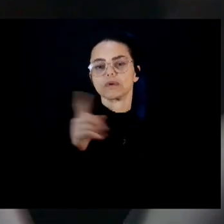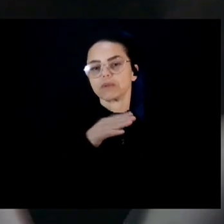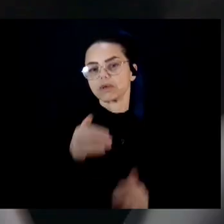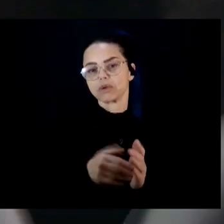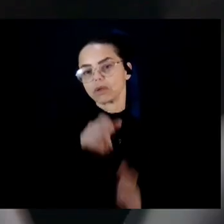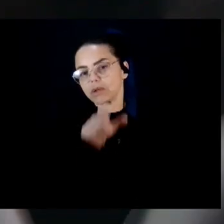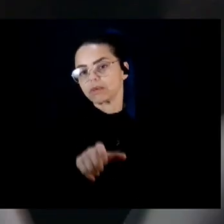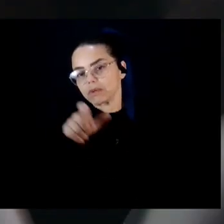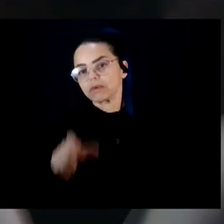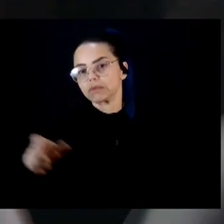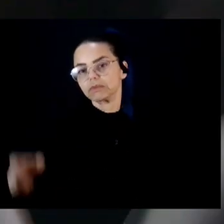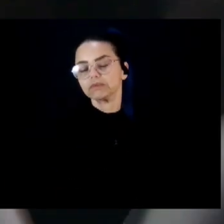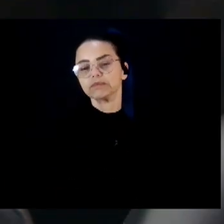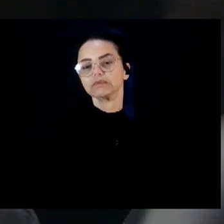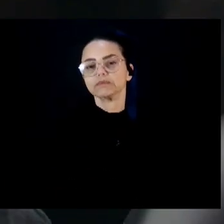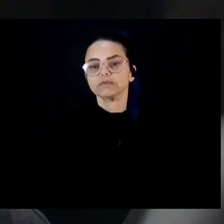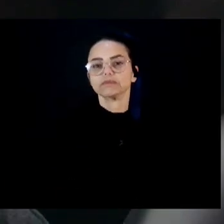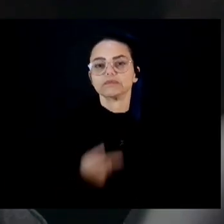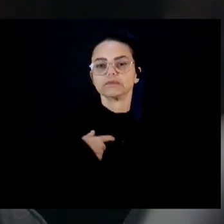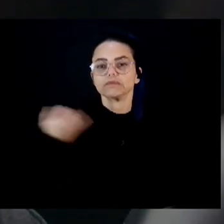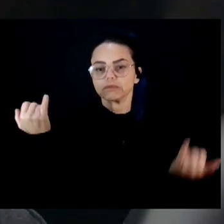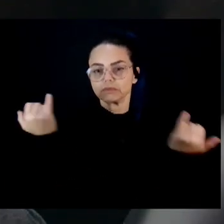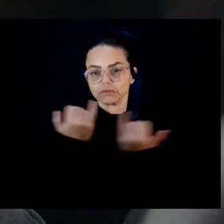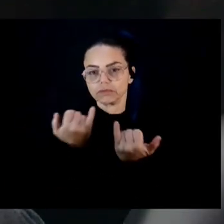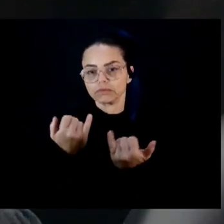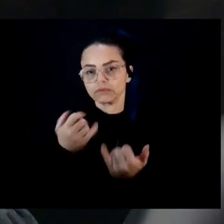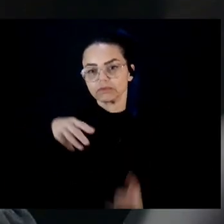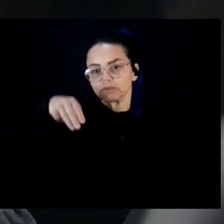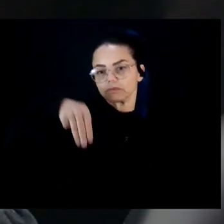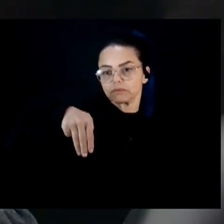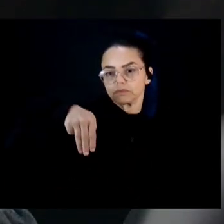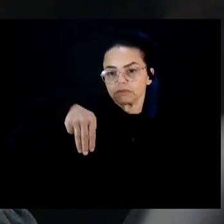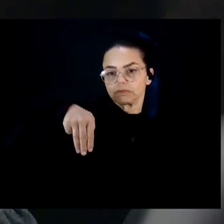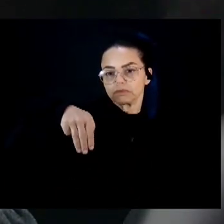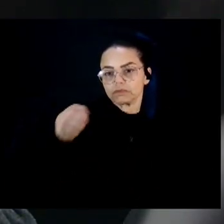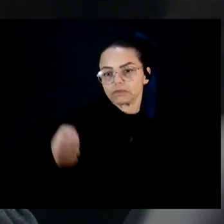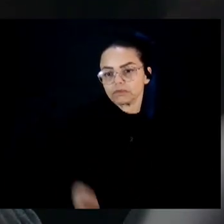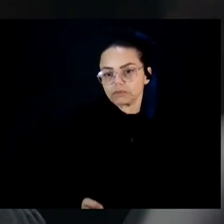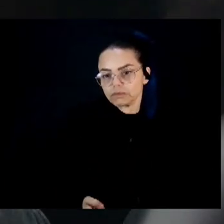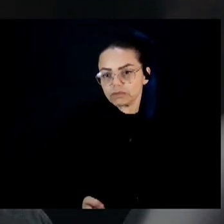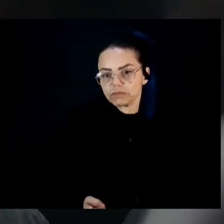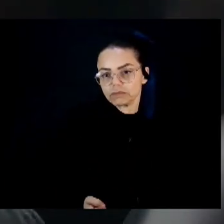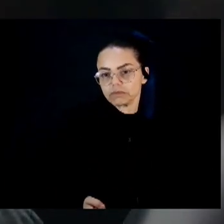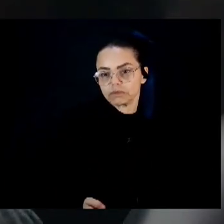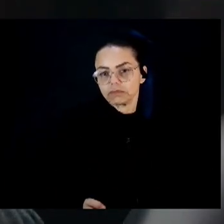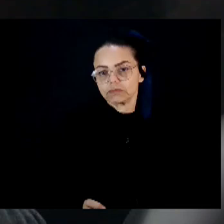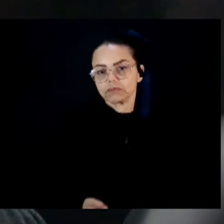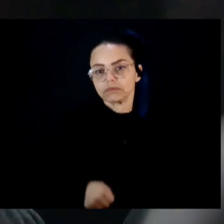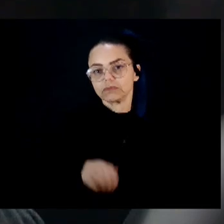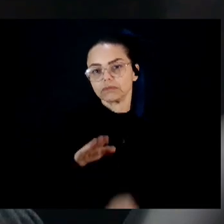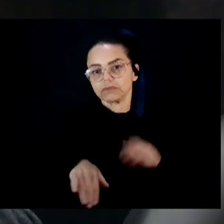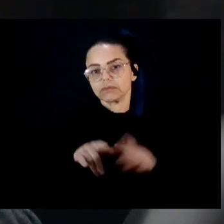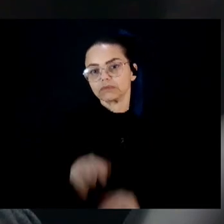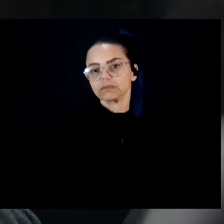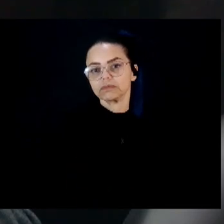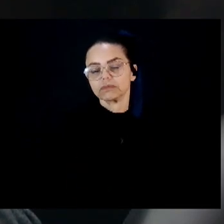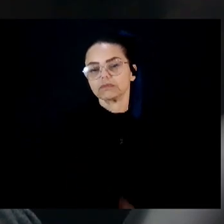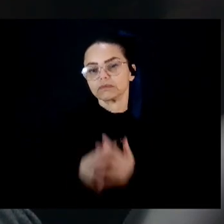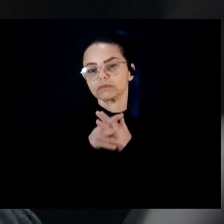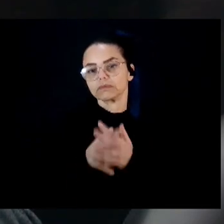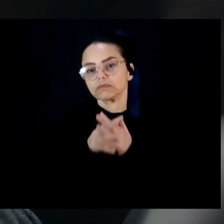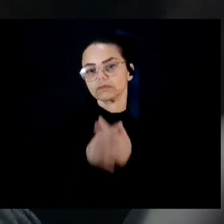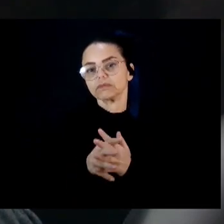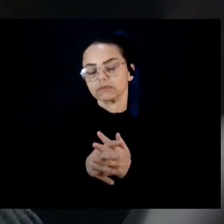Quem está no processo de emagrecimento usando caneta emagrecedora, às vezes colocando creatina, vai dificultar um pouco o processo